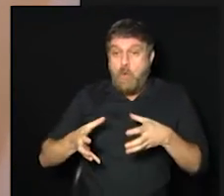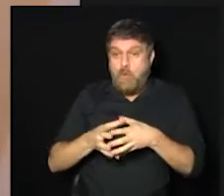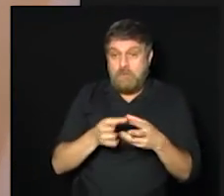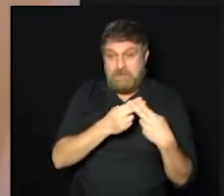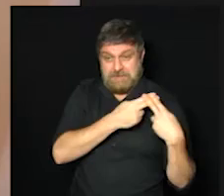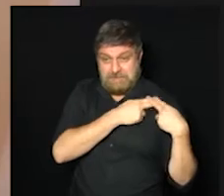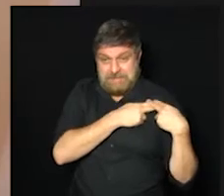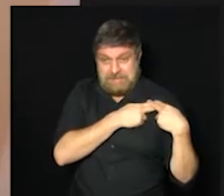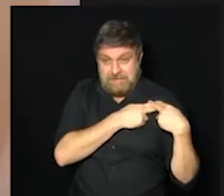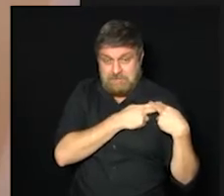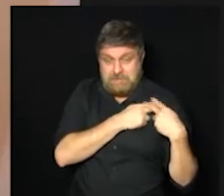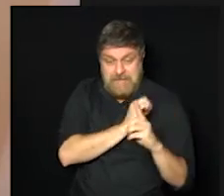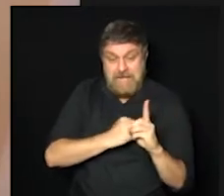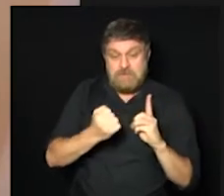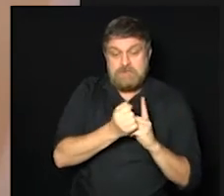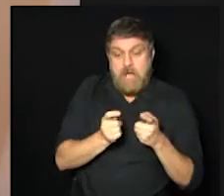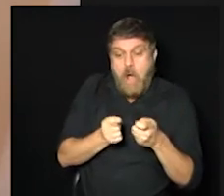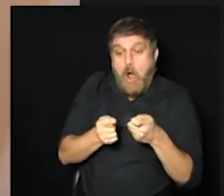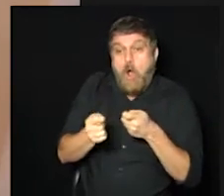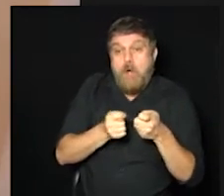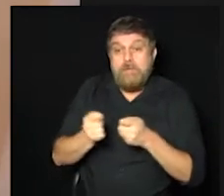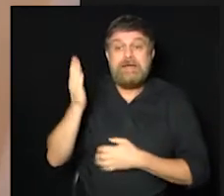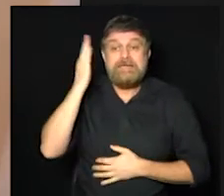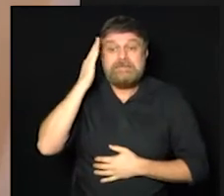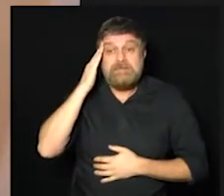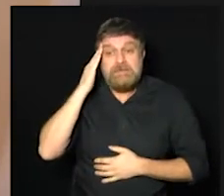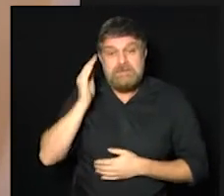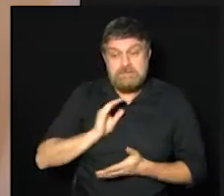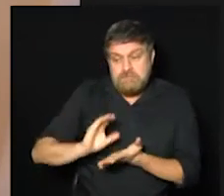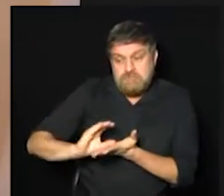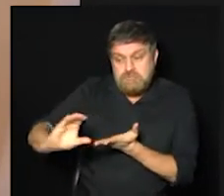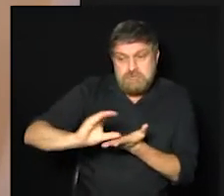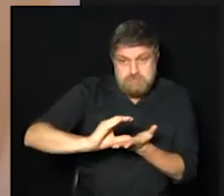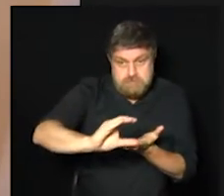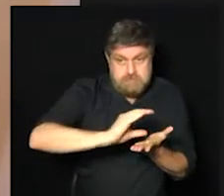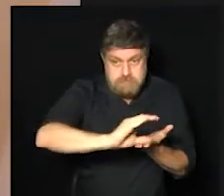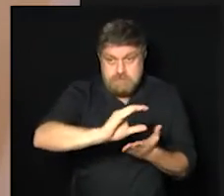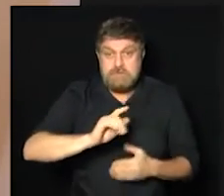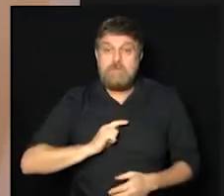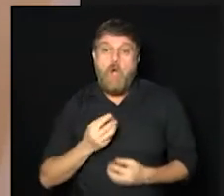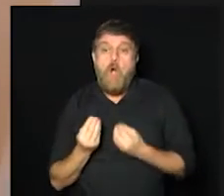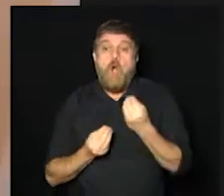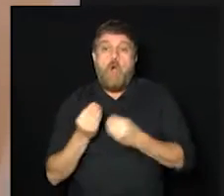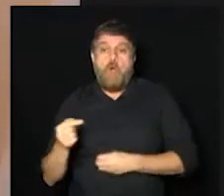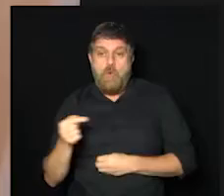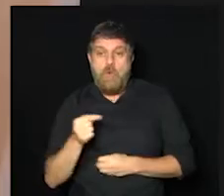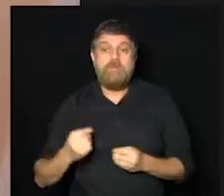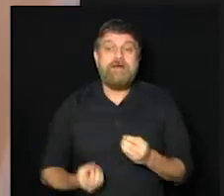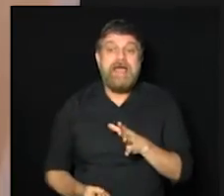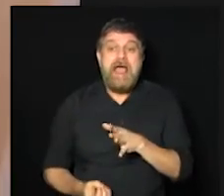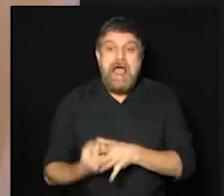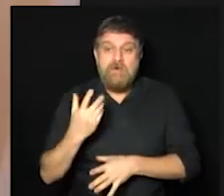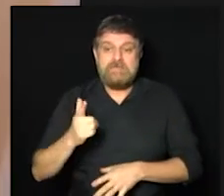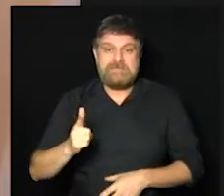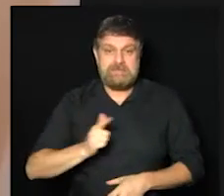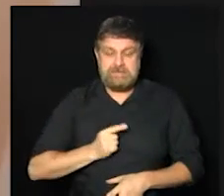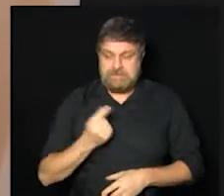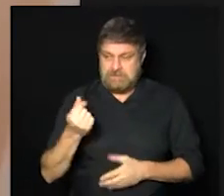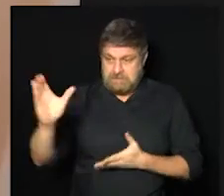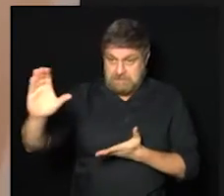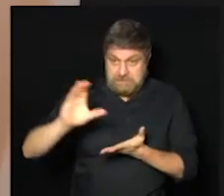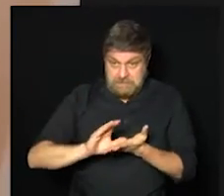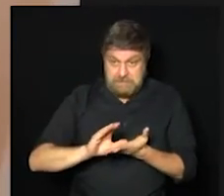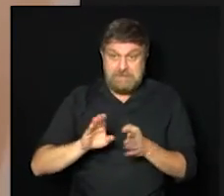de controle social, acompanhamento e fiscalização desses recursos. Então, como vai ser o desdobramento e também